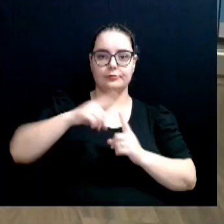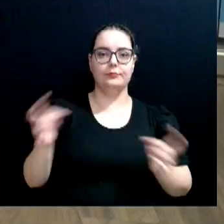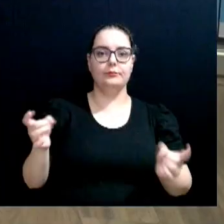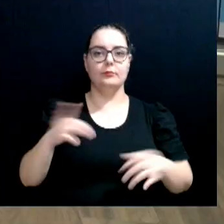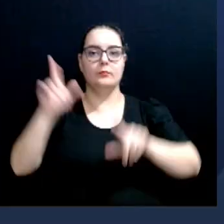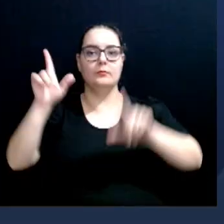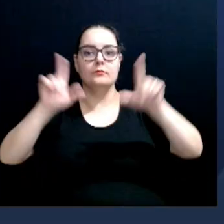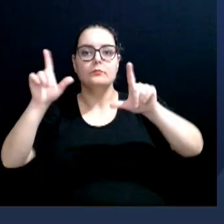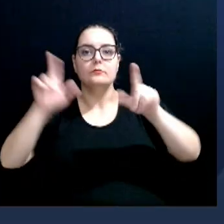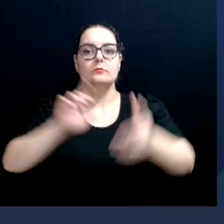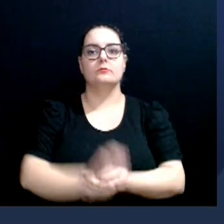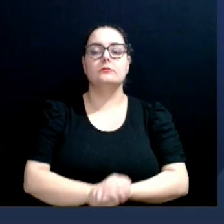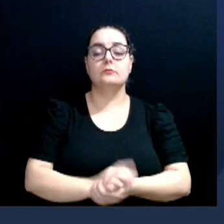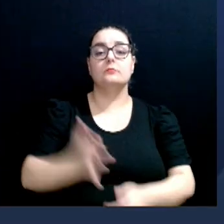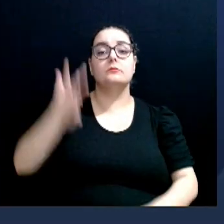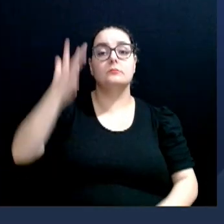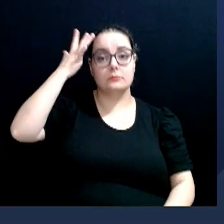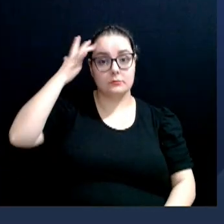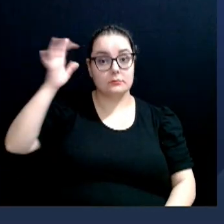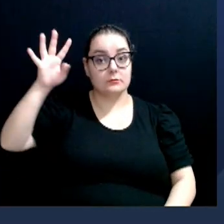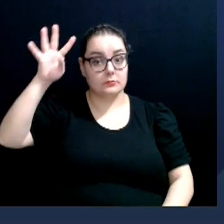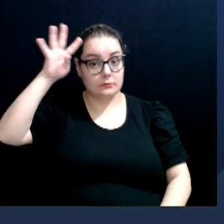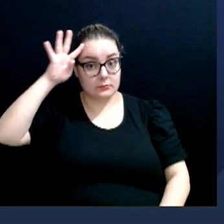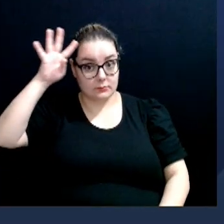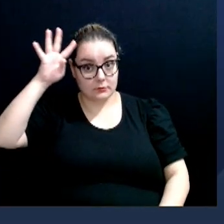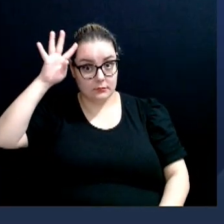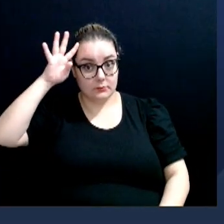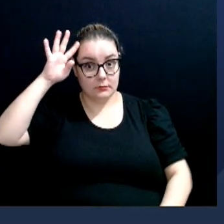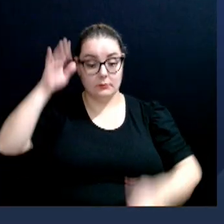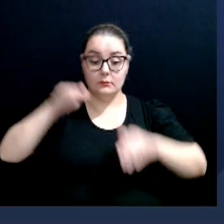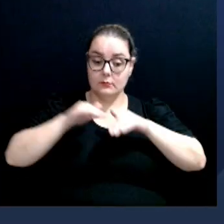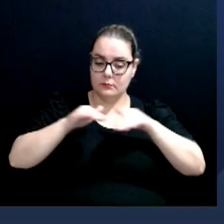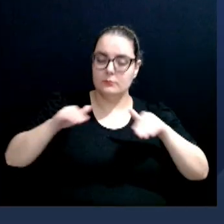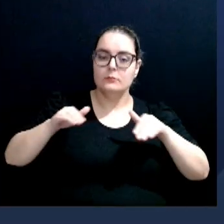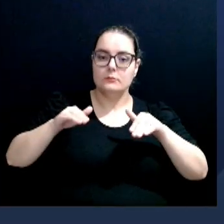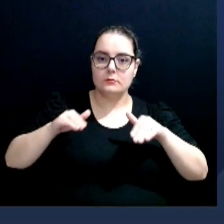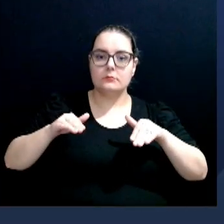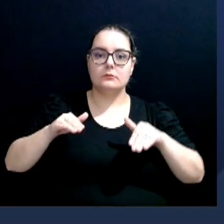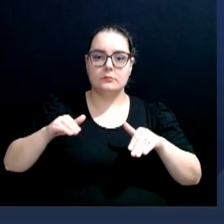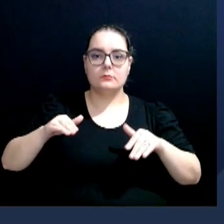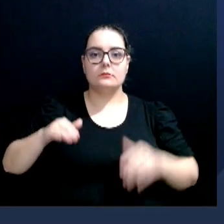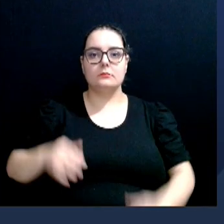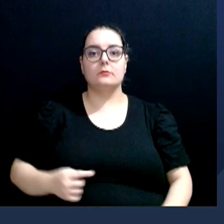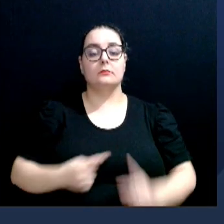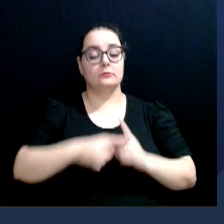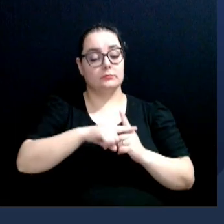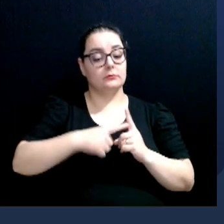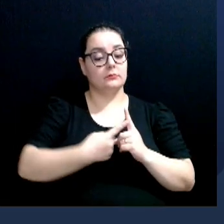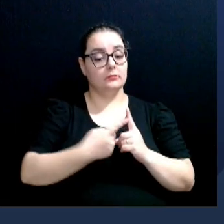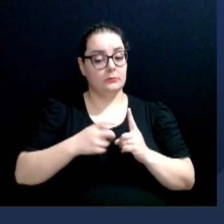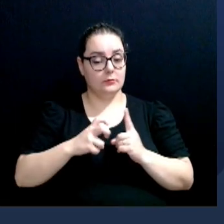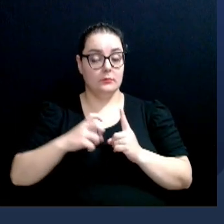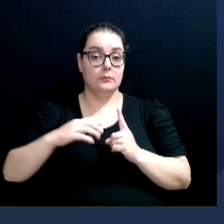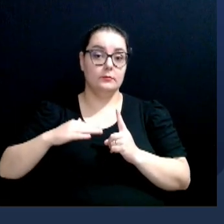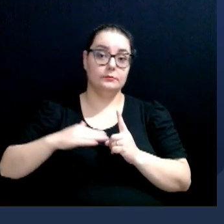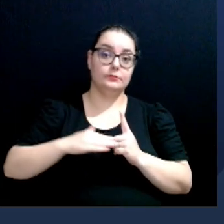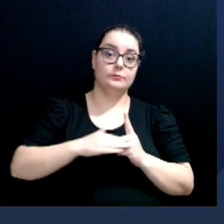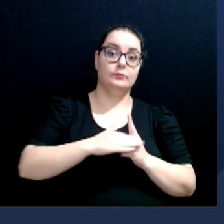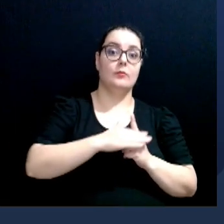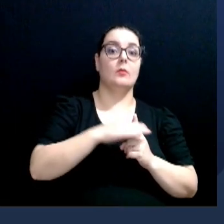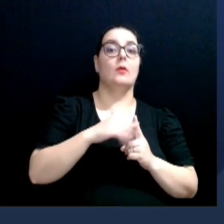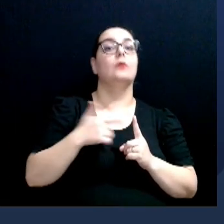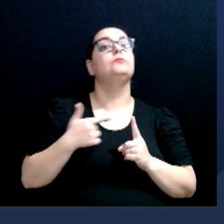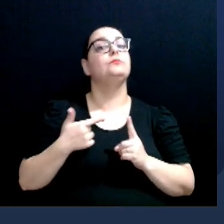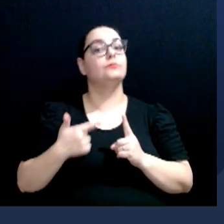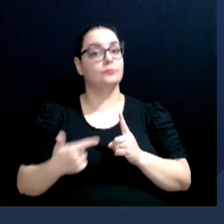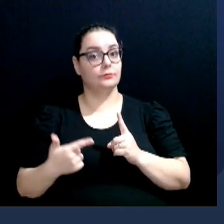então para amanhã, quarta-feira, tempo estável ainda com mínima de 15 graus. Ao longo do dia a temperatura sobe, podendo